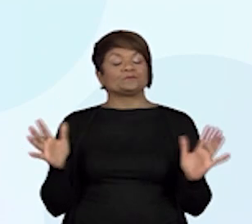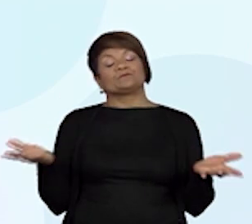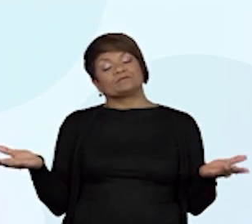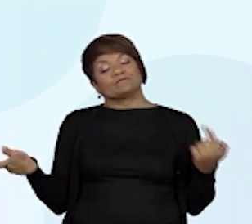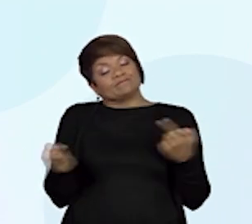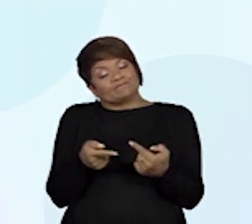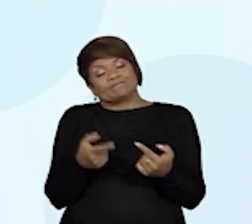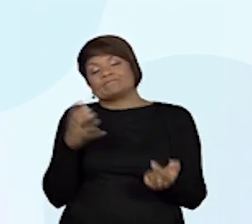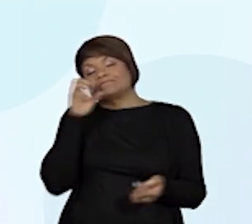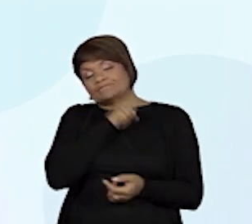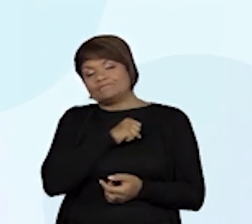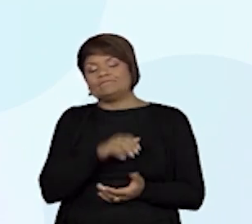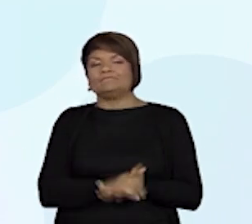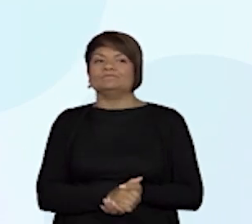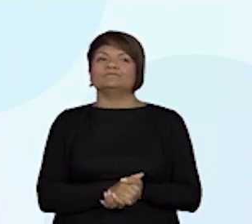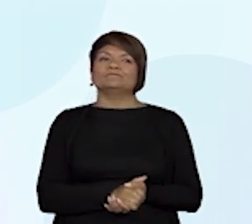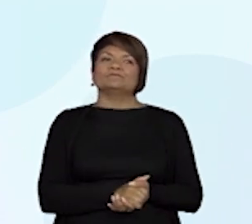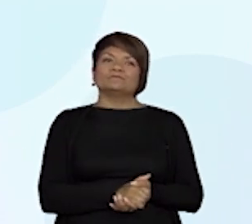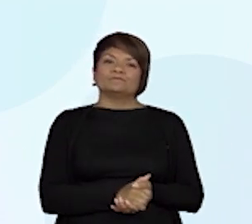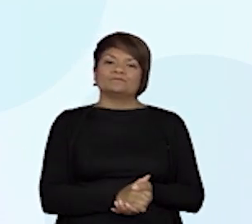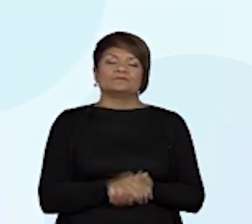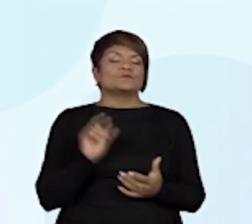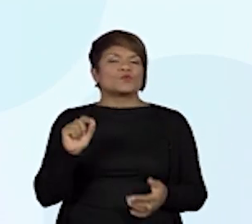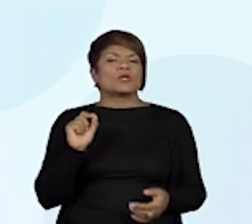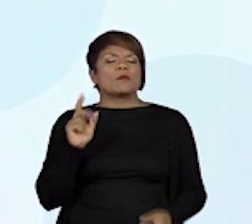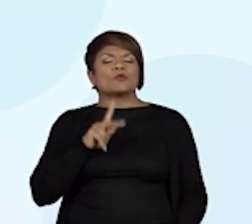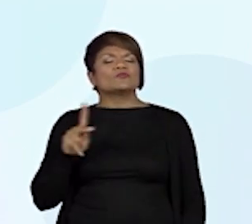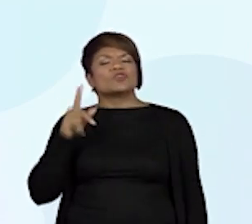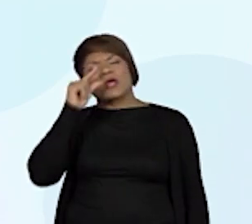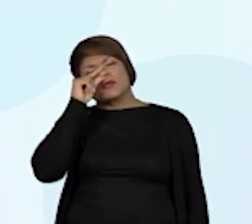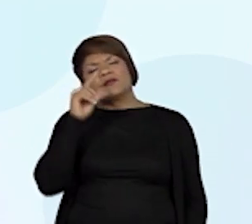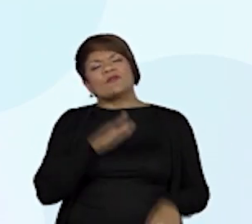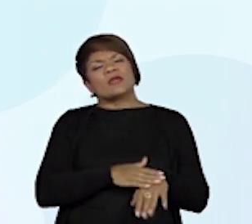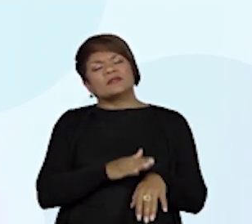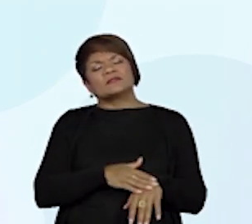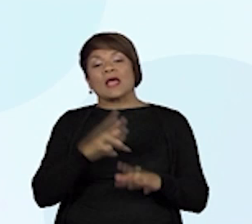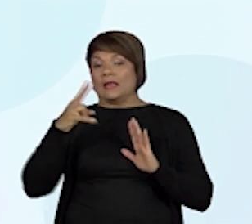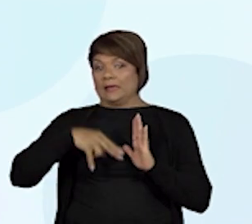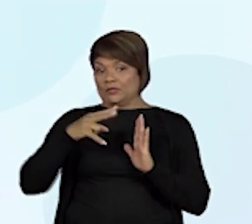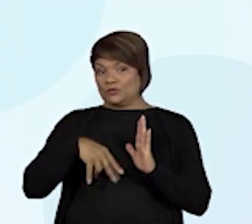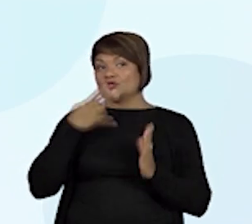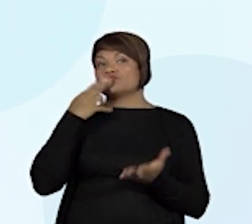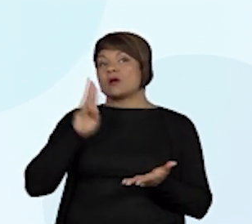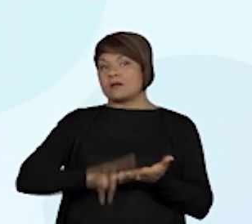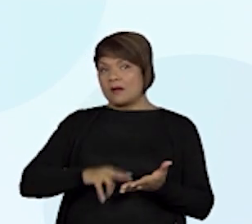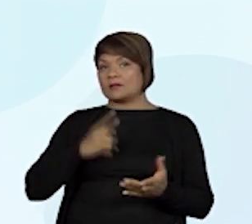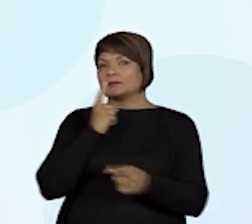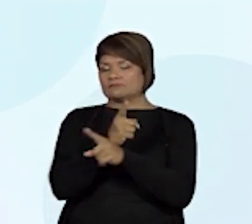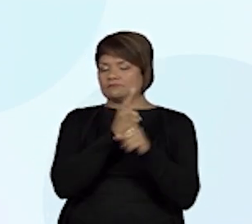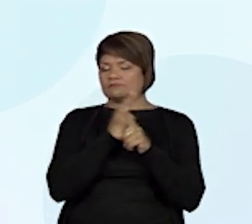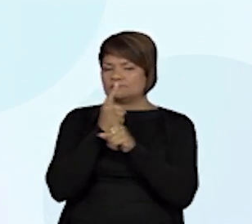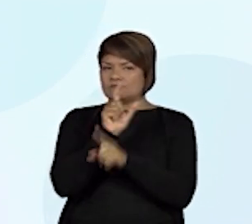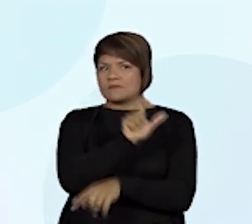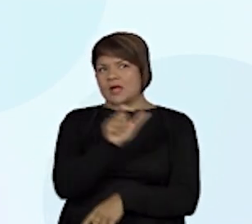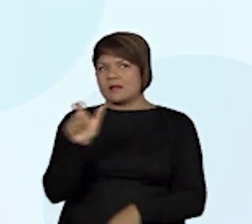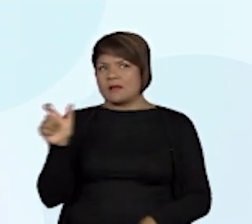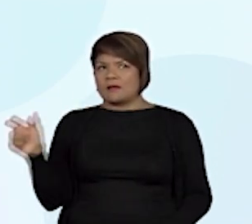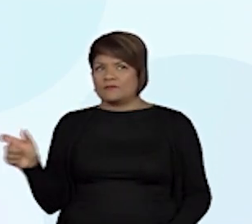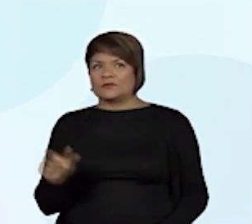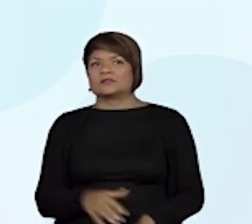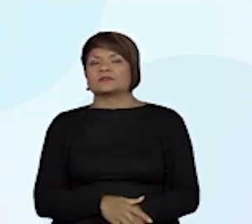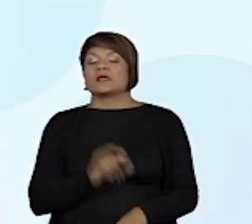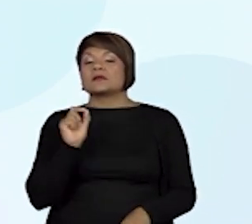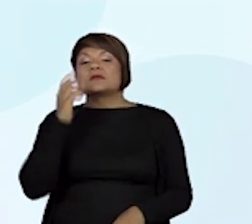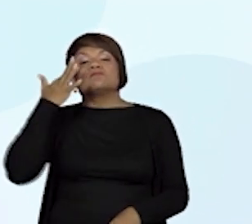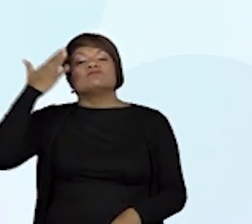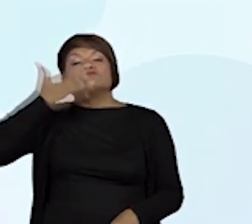muito rápido. E o que fizemos nesta aula, professora Ana? Leitura de uma carta, identificação de palavras